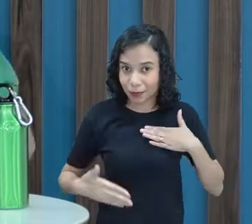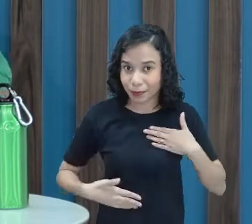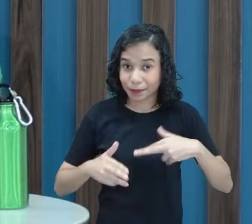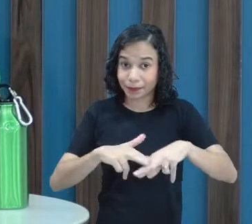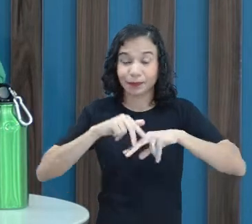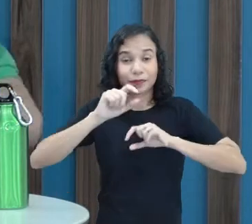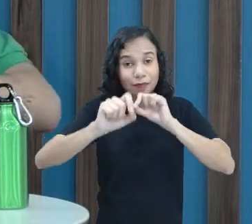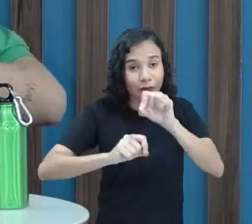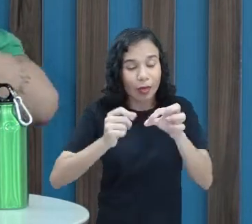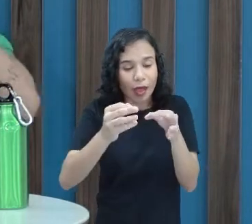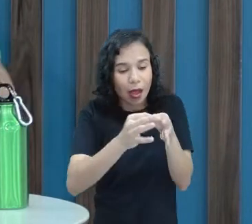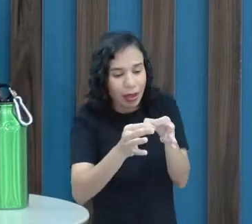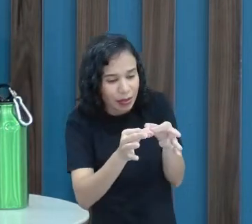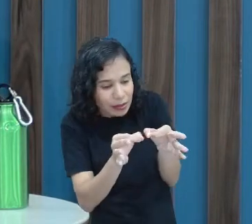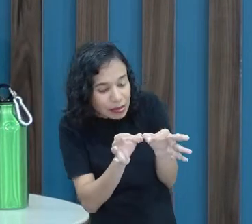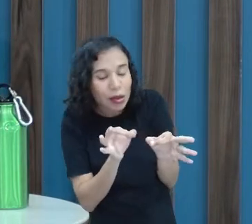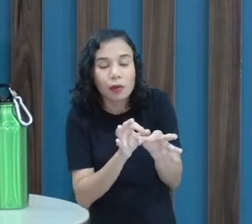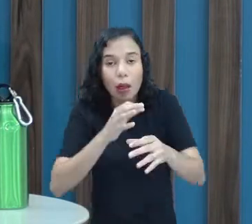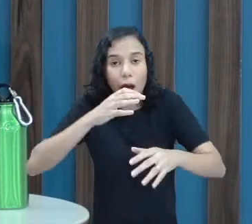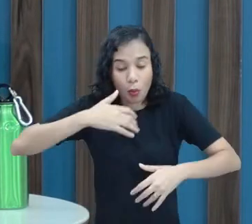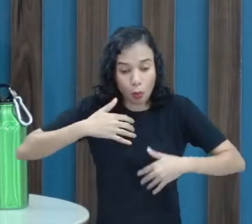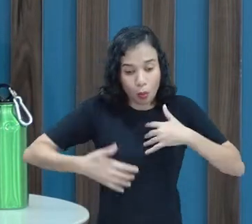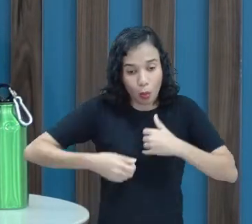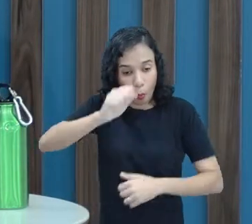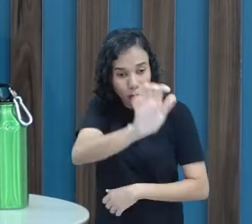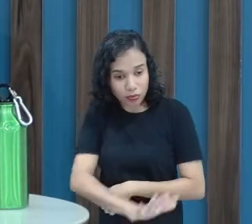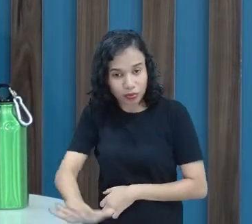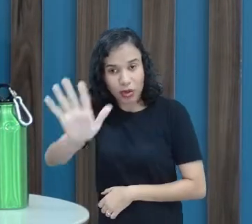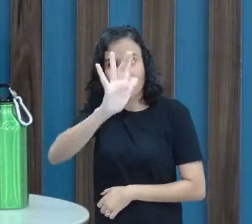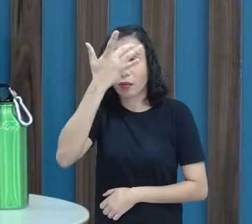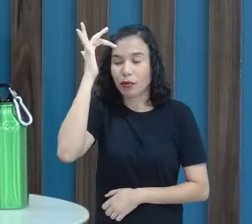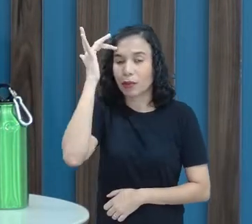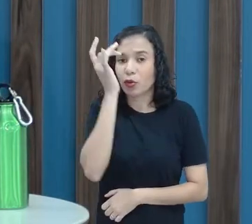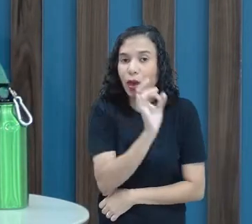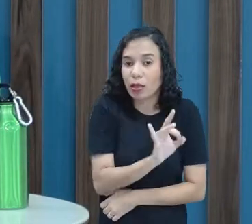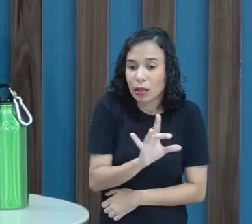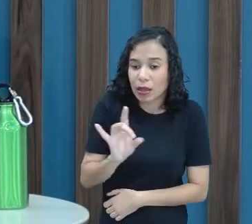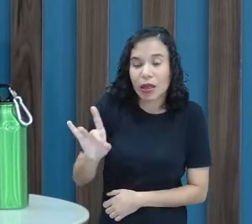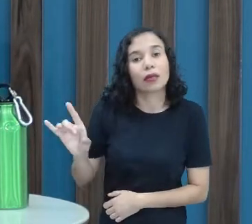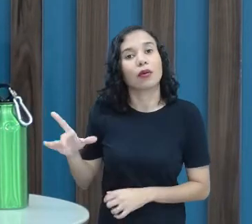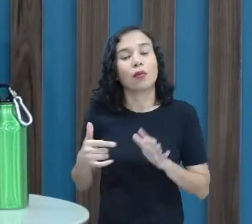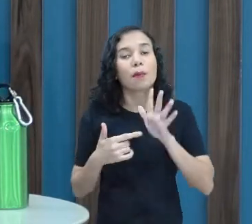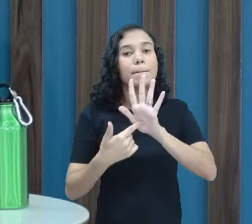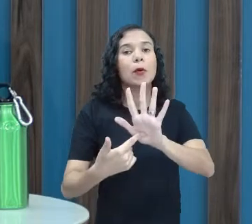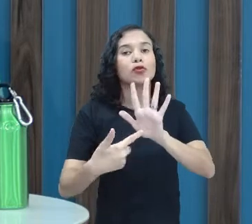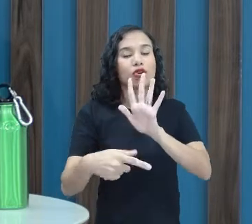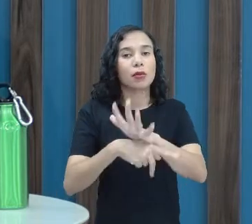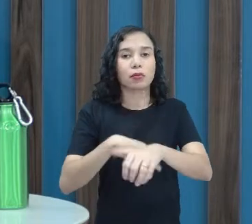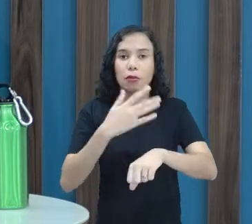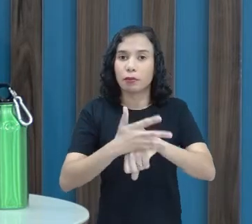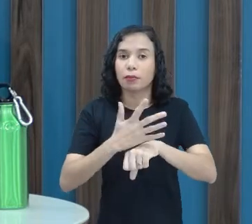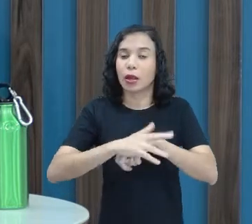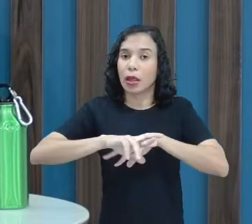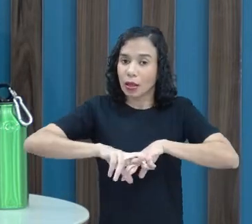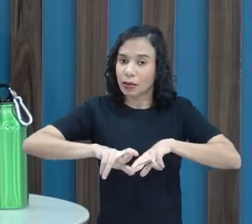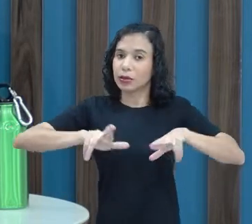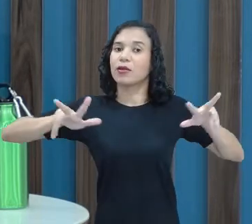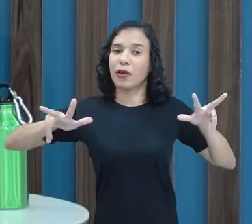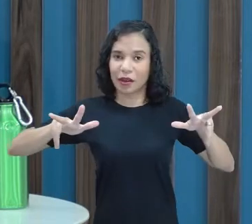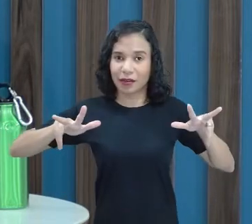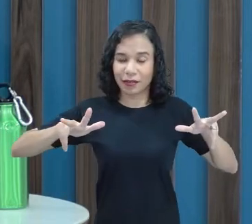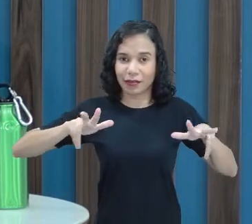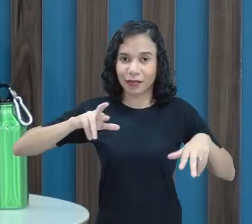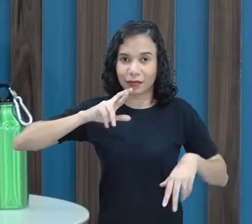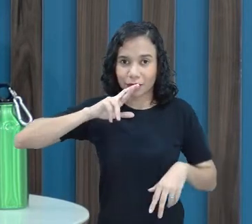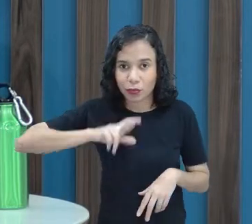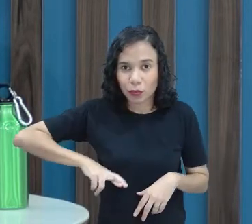Porque as células, o organismo daquela pessoa, de cada um, né, vai ali reagir e responder de uma forma